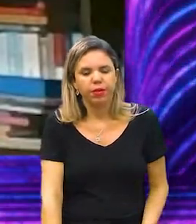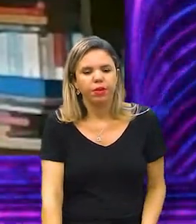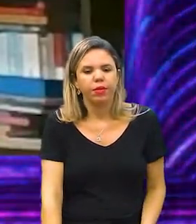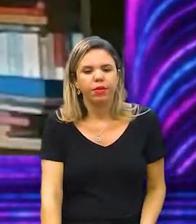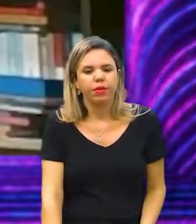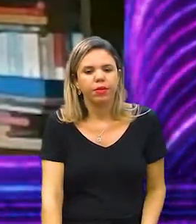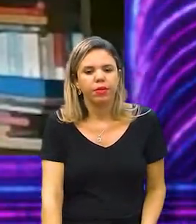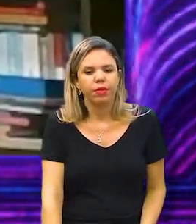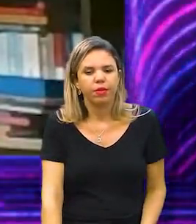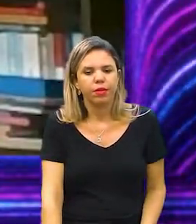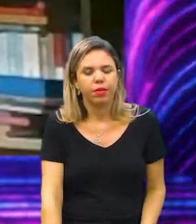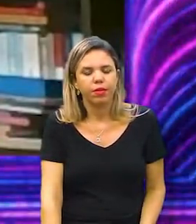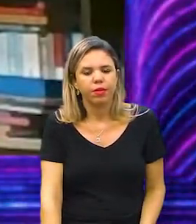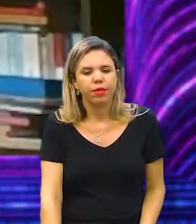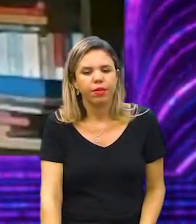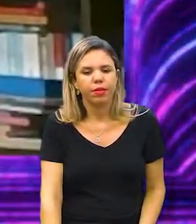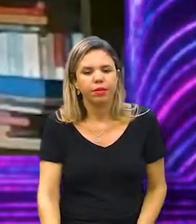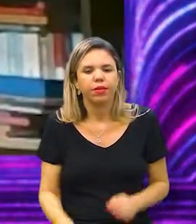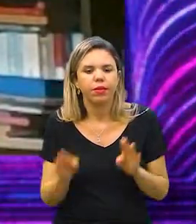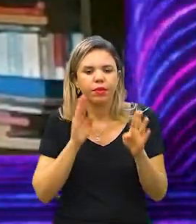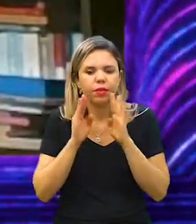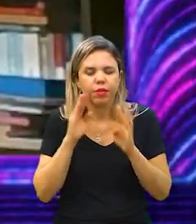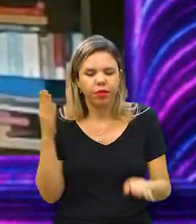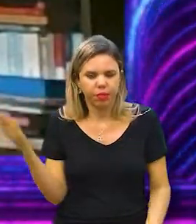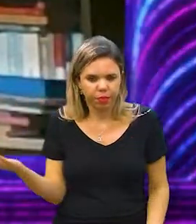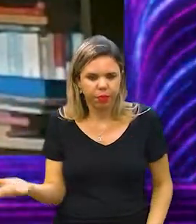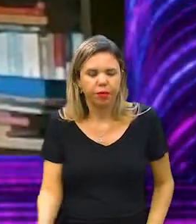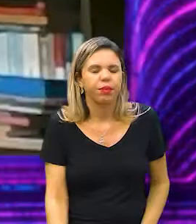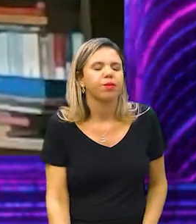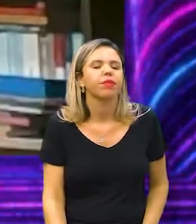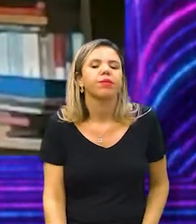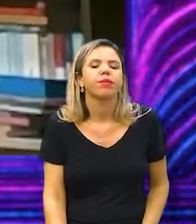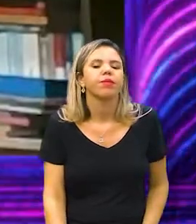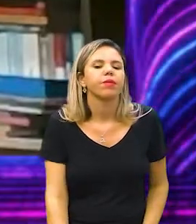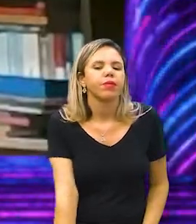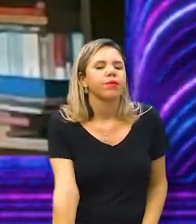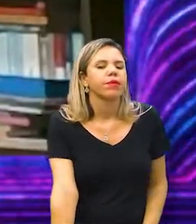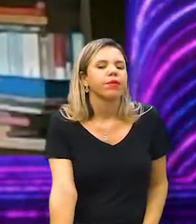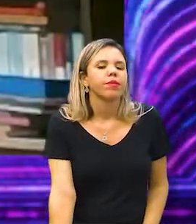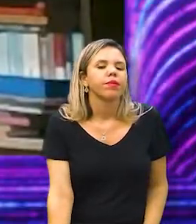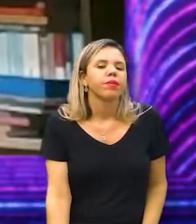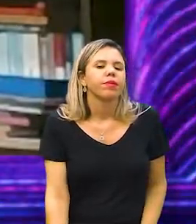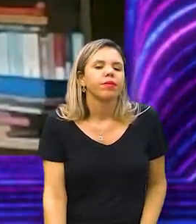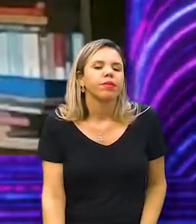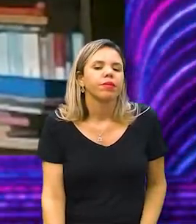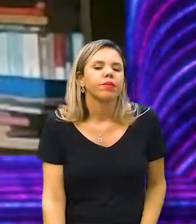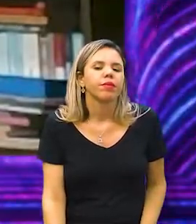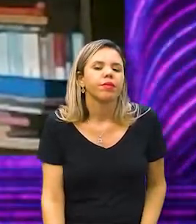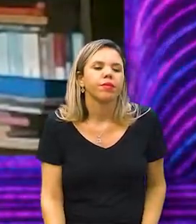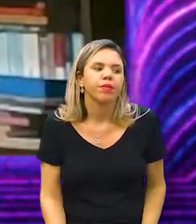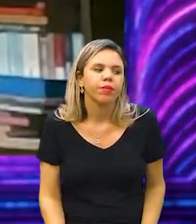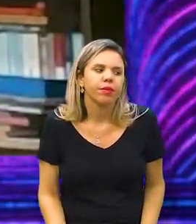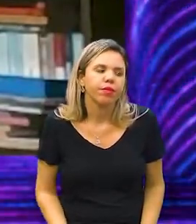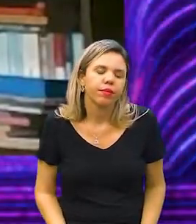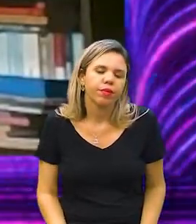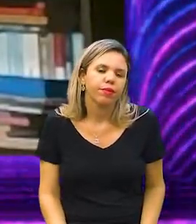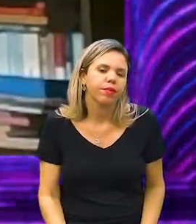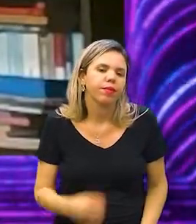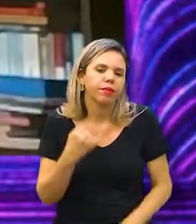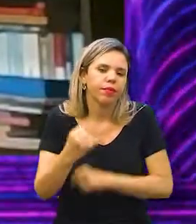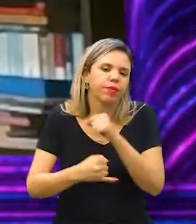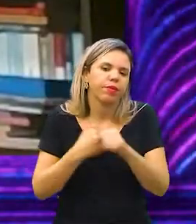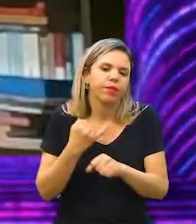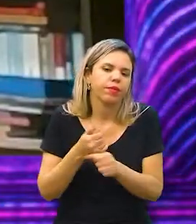autora.Katherine.Laura. O meu Facebook é Katherine Laura Leighton. E tem o meu site também. No meu site